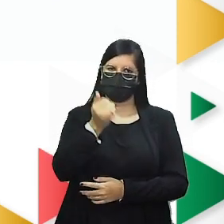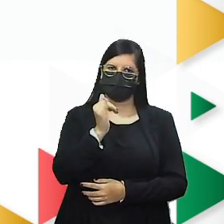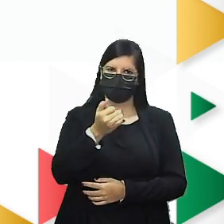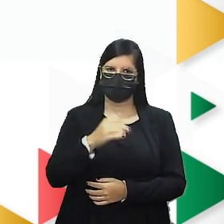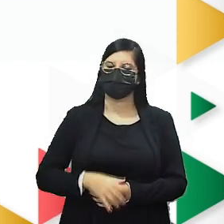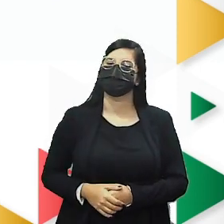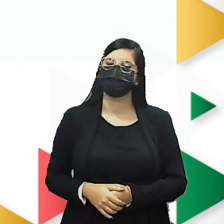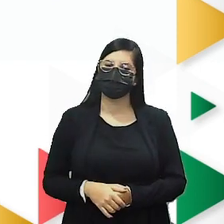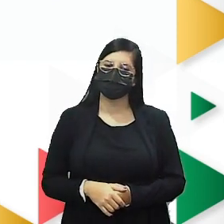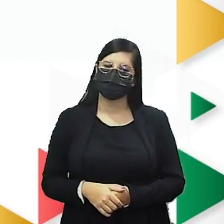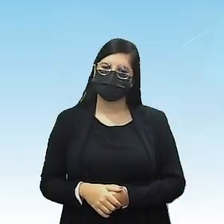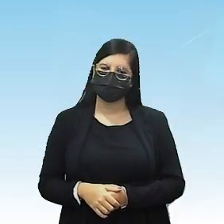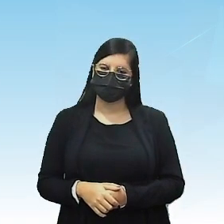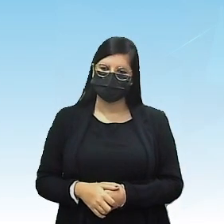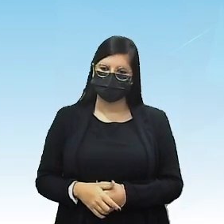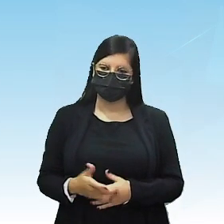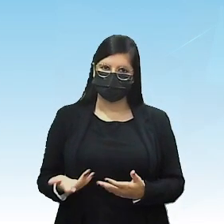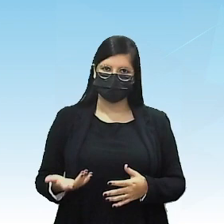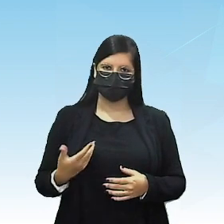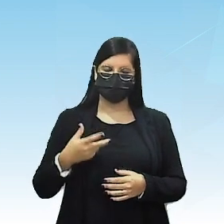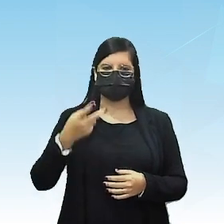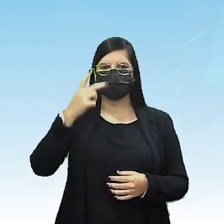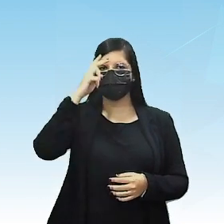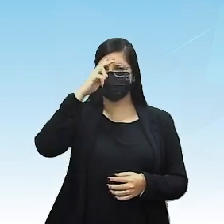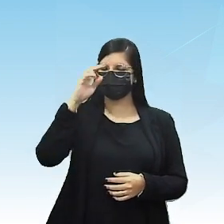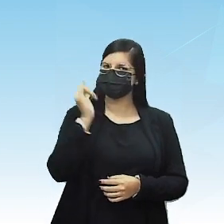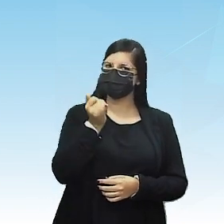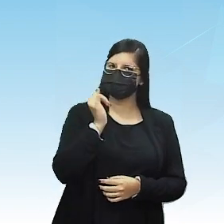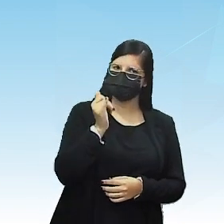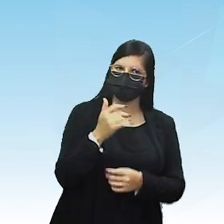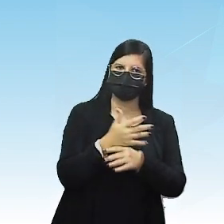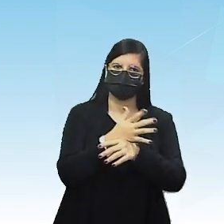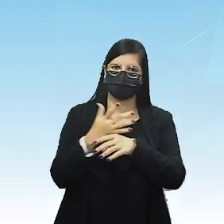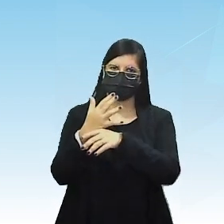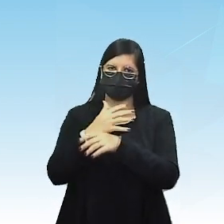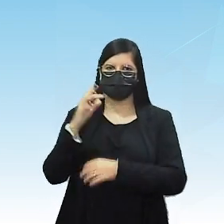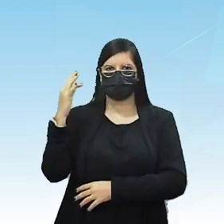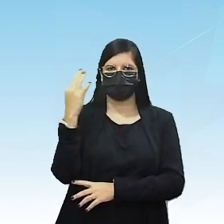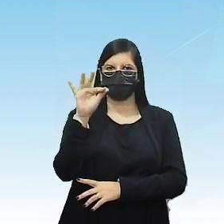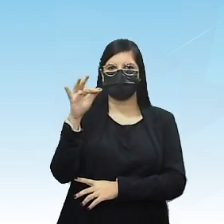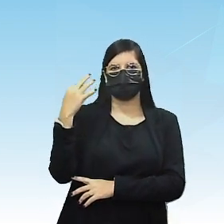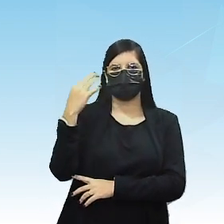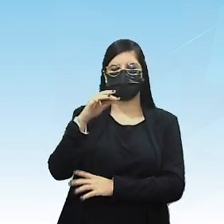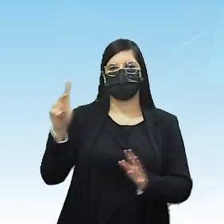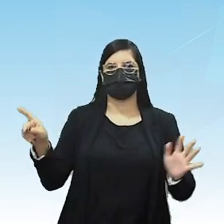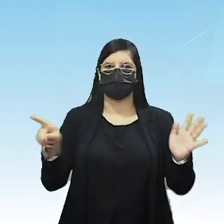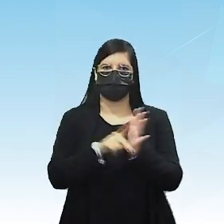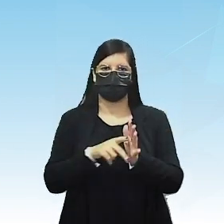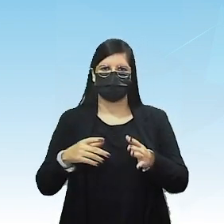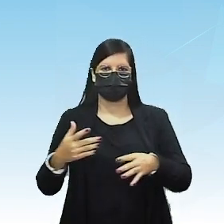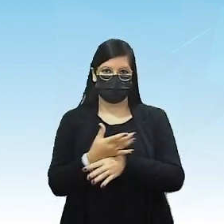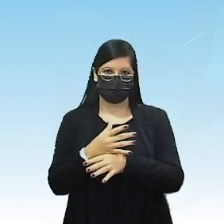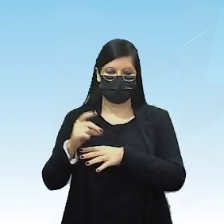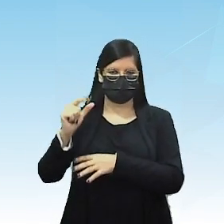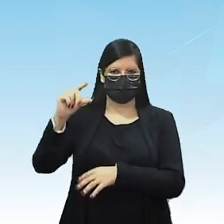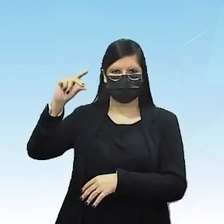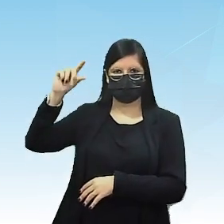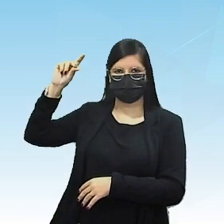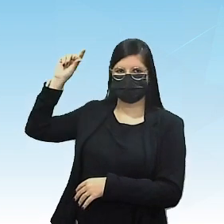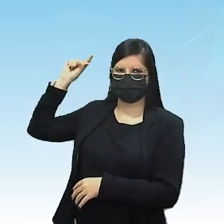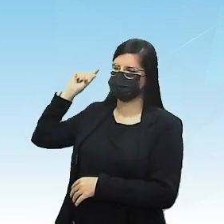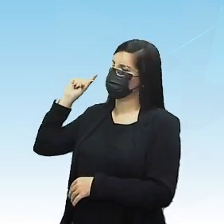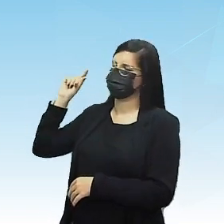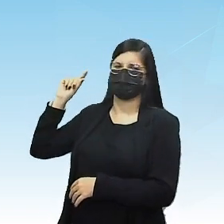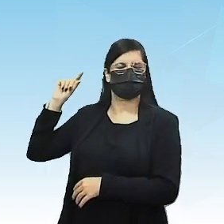assim, as lendas folclóricas, né, as lendas urbanas, não é só de exclusividade das sociedades primitivas lá do passado,